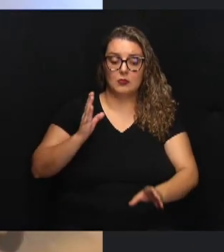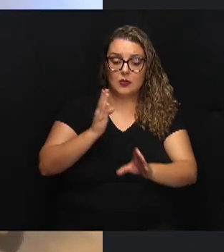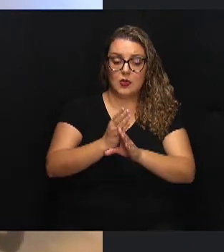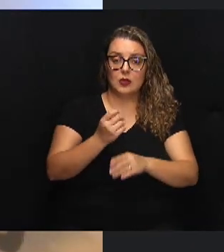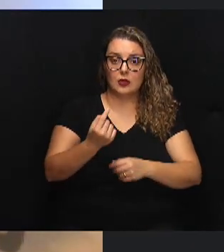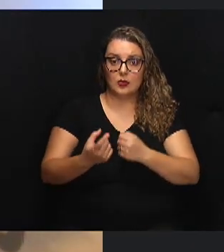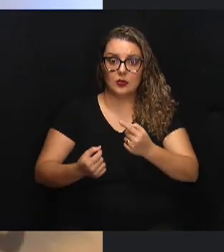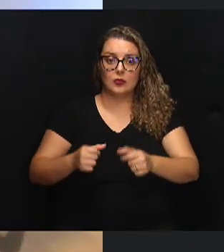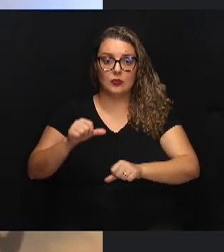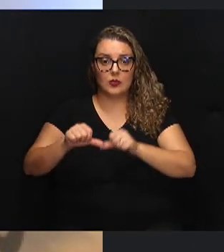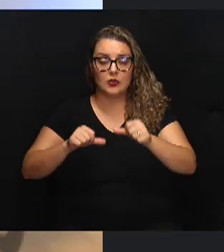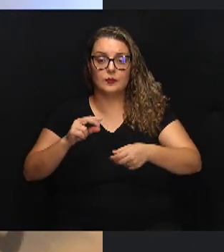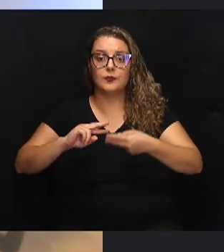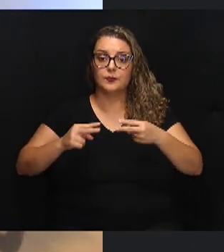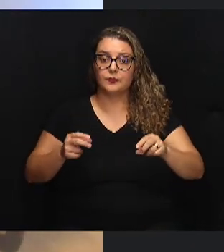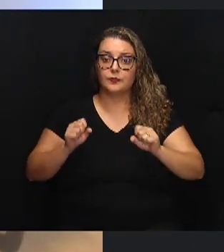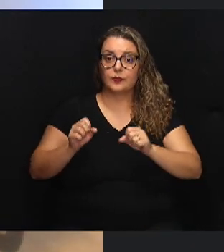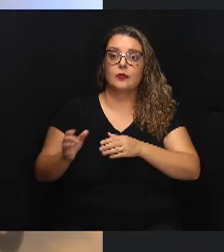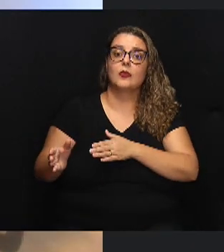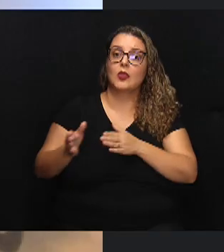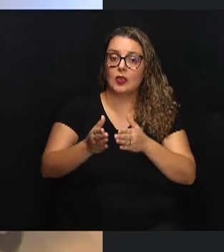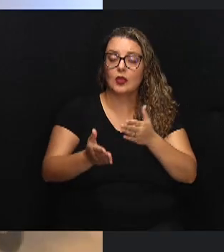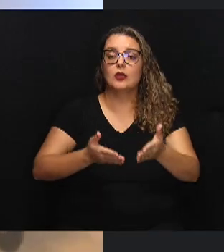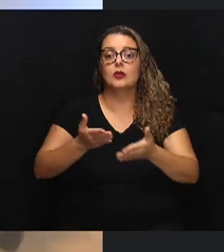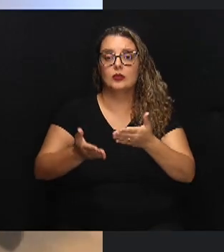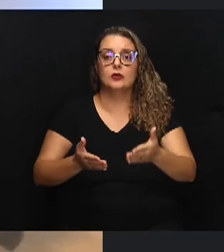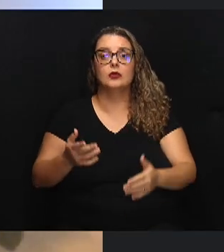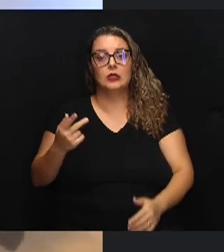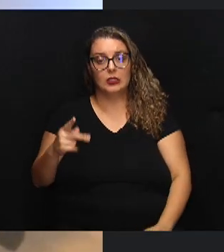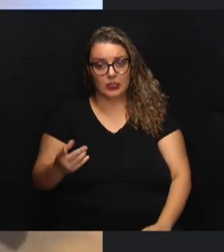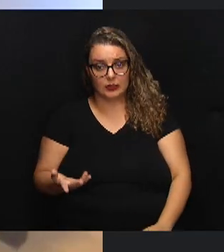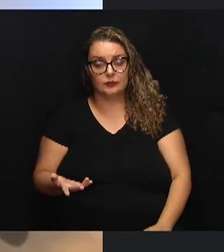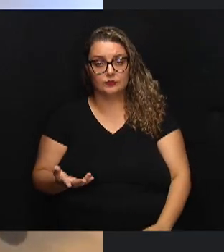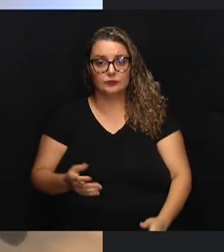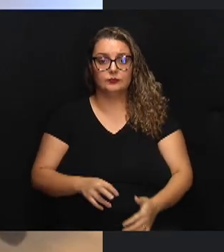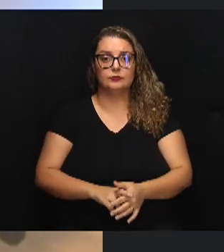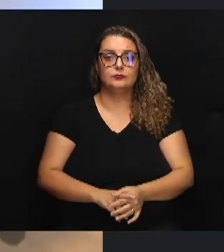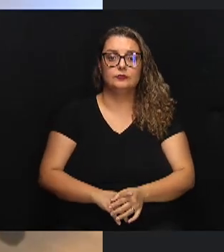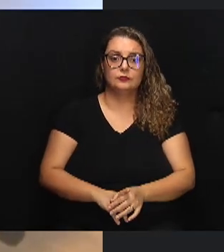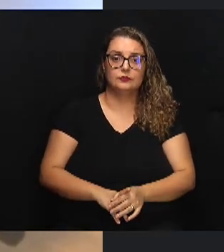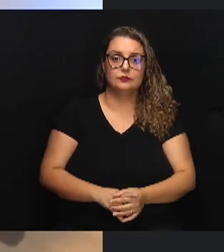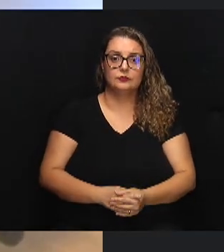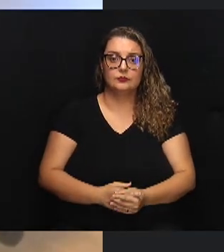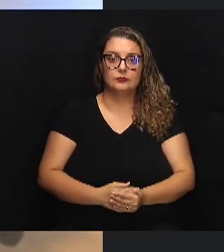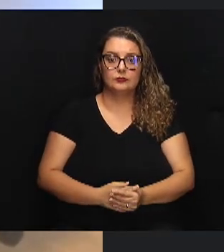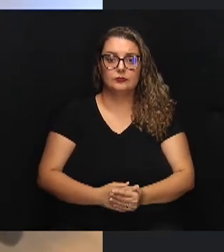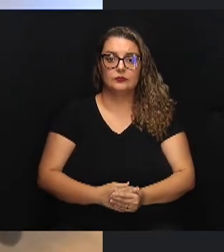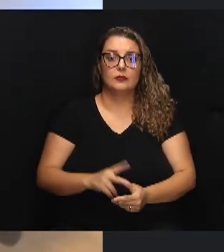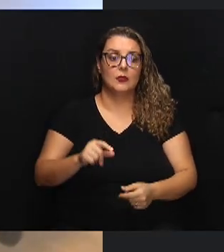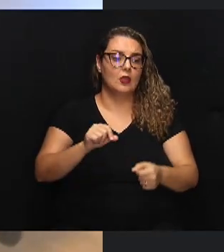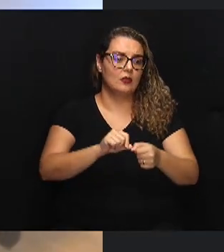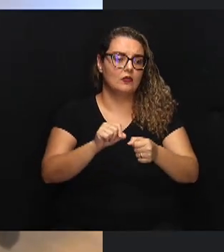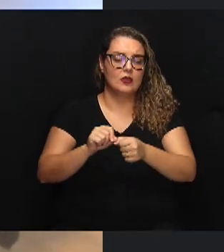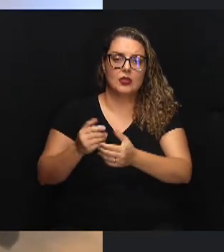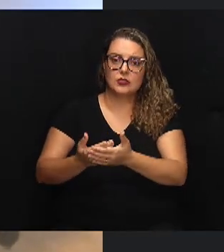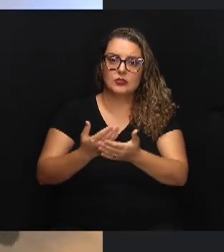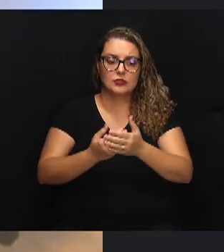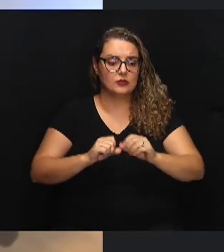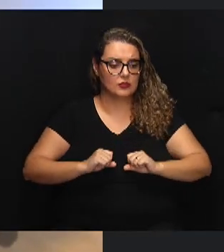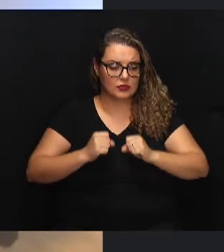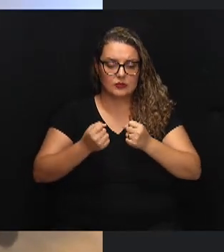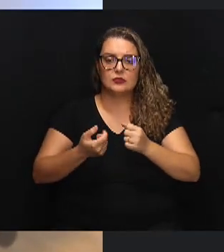alteração genética que a gente possa direcionar o tratamento a ela. Então, são feitos muitos estudos, muitos esforços